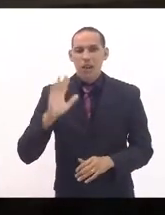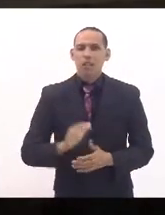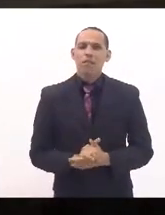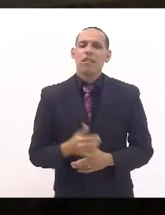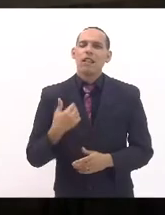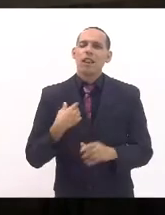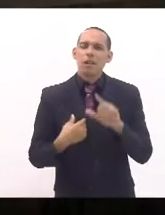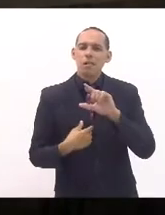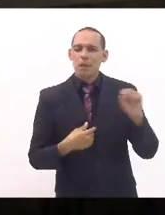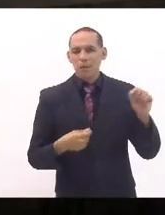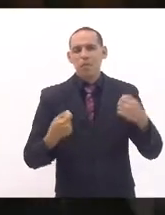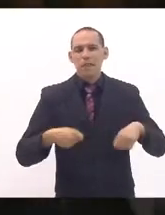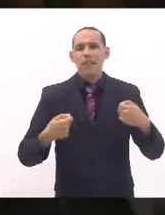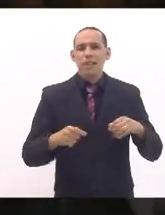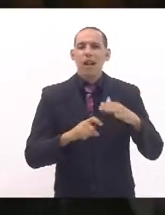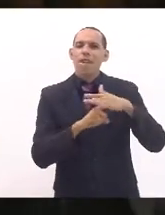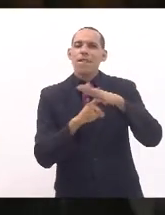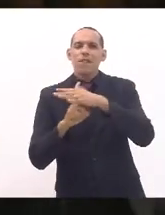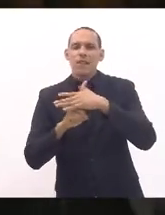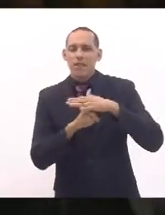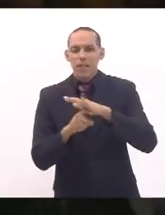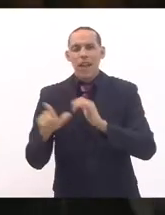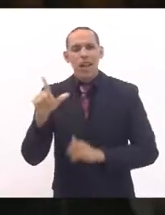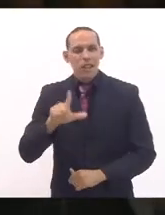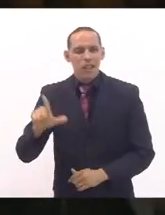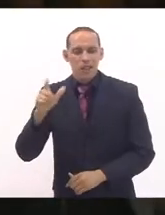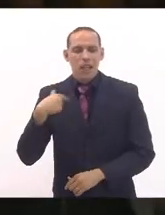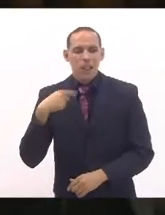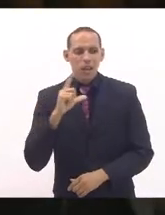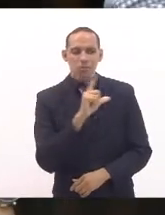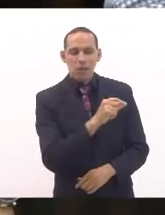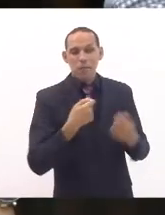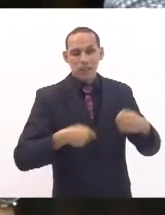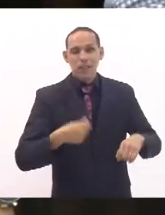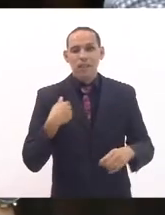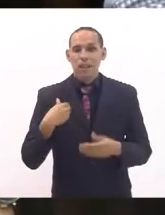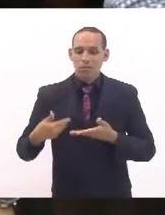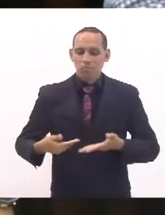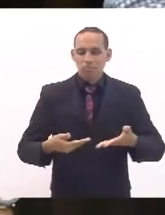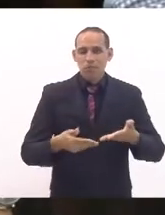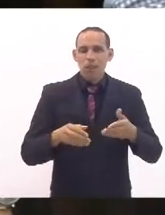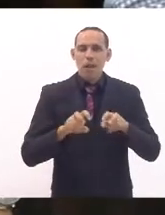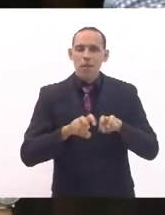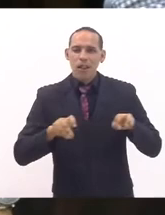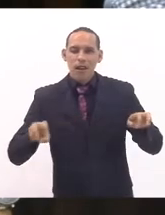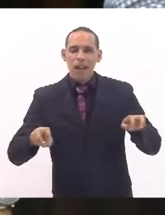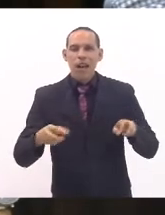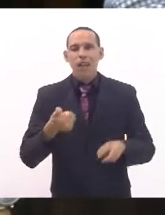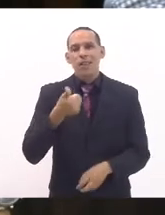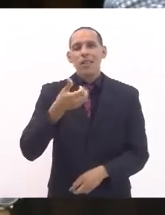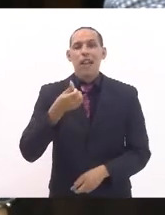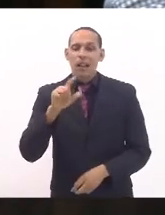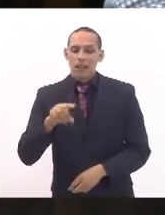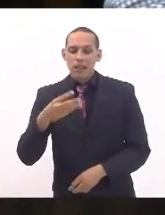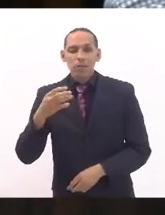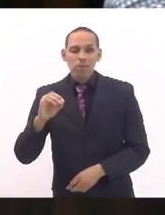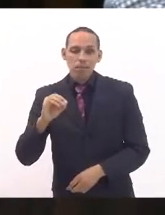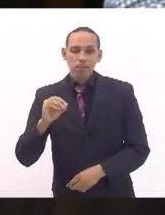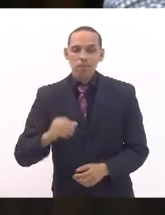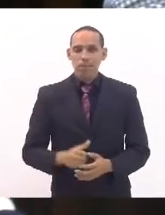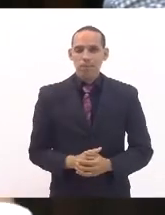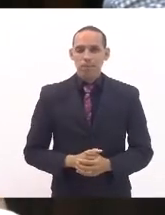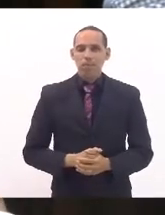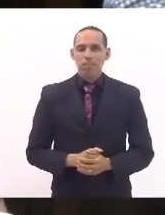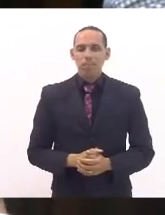Eu vou ter que ir na feira de literatura, que eu sou convidado lá de uma mesa às 16 horas e 30 minutos. E